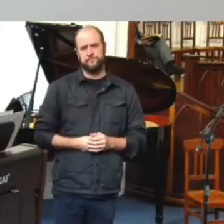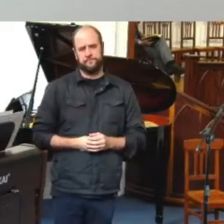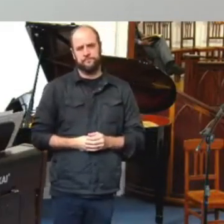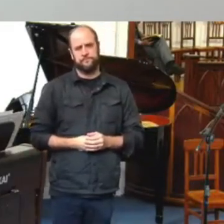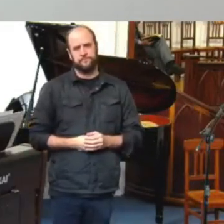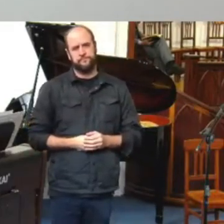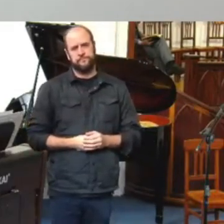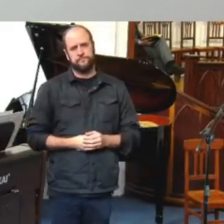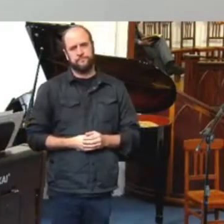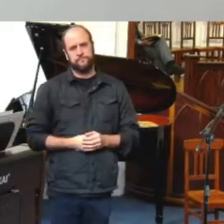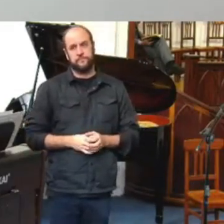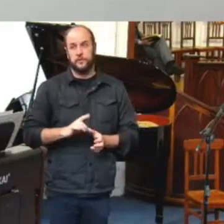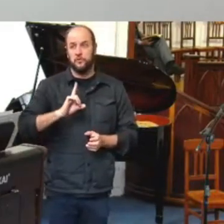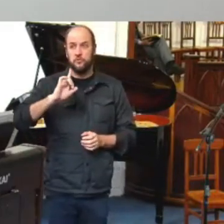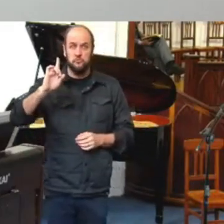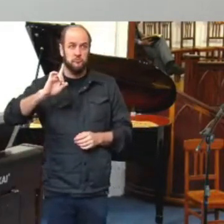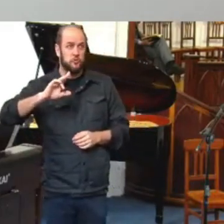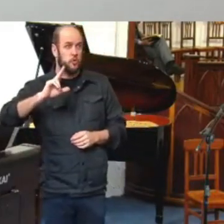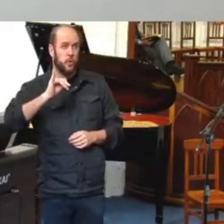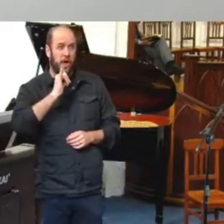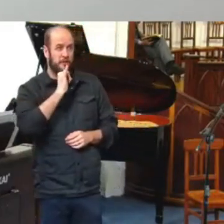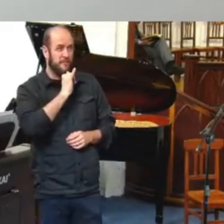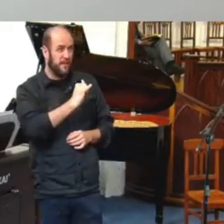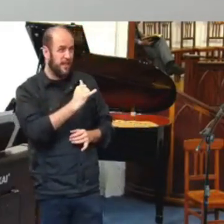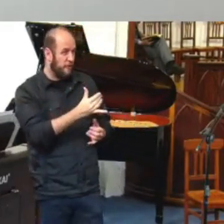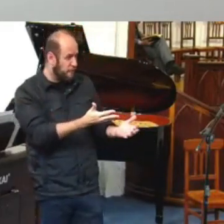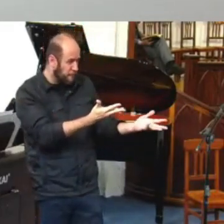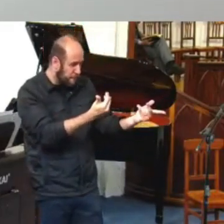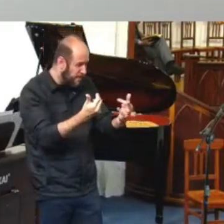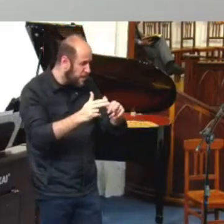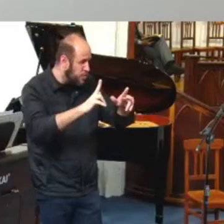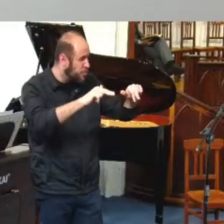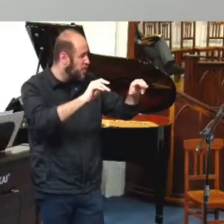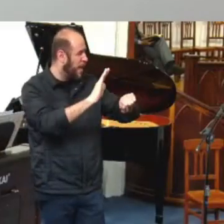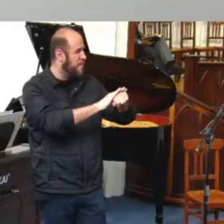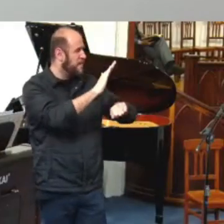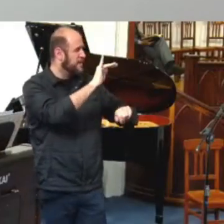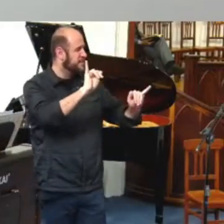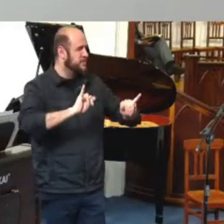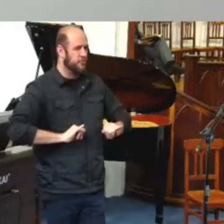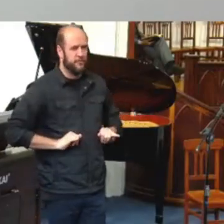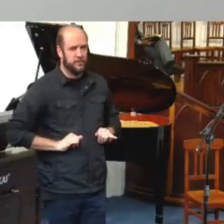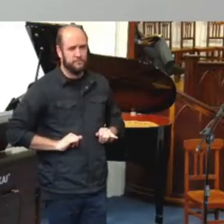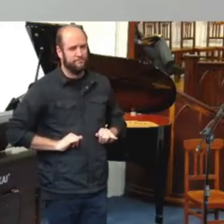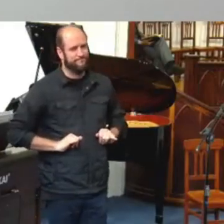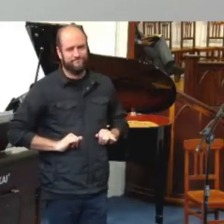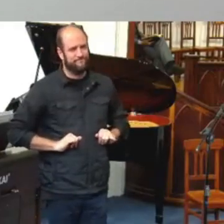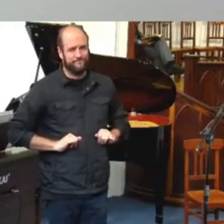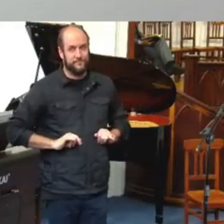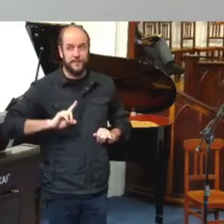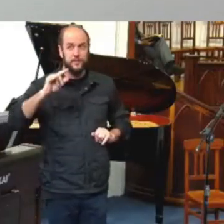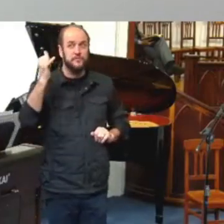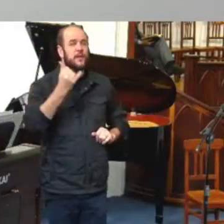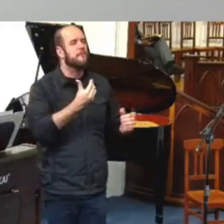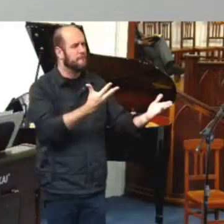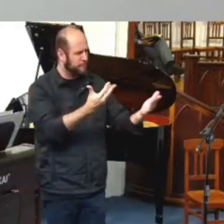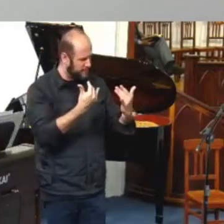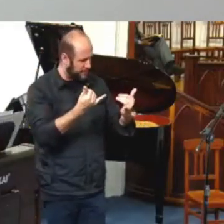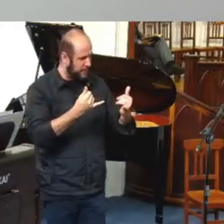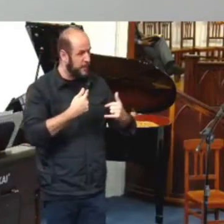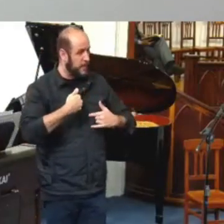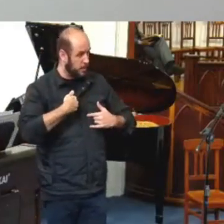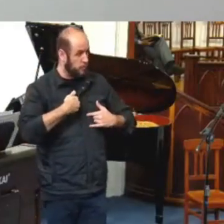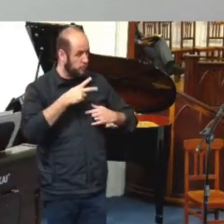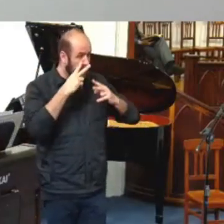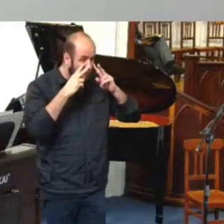Em nenhum momento Deus vai dizer: vem a mim que você não vai mais sofrer. Ele vai dizer: vem a mim, porque no sofrimento eu vou